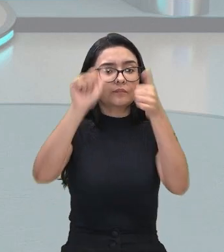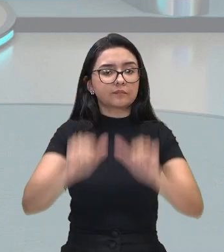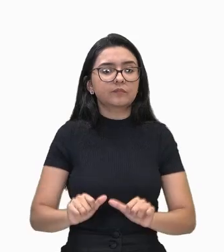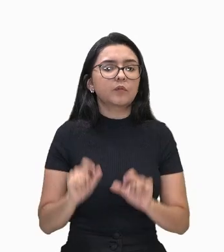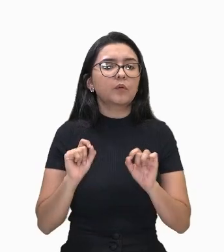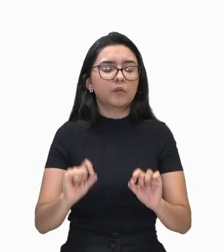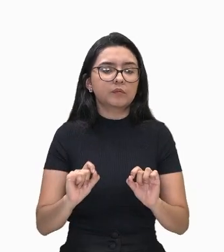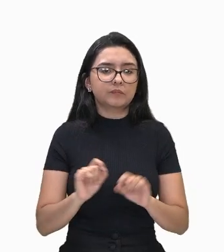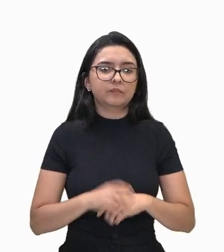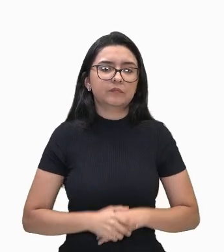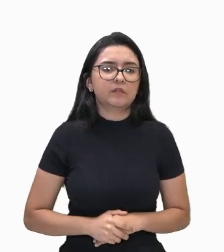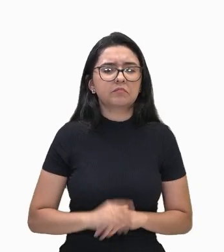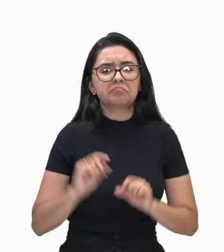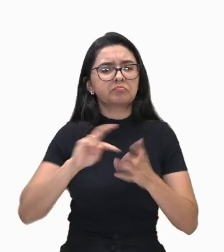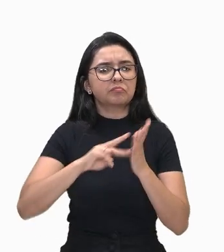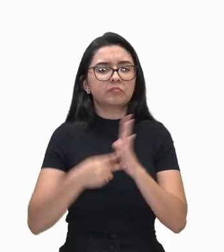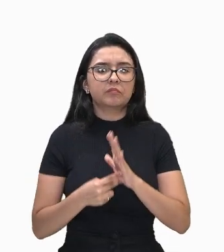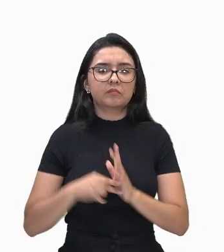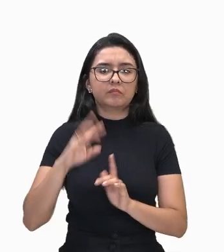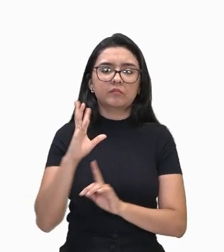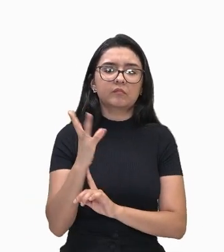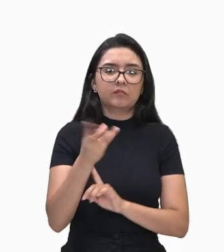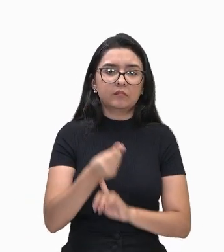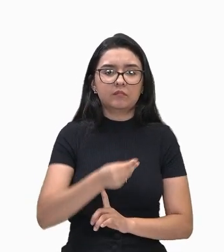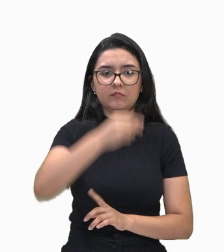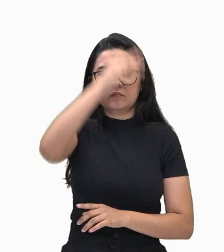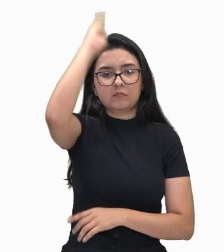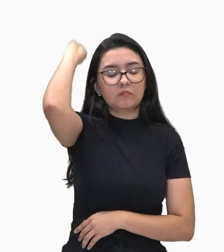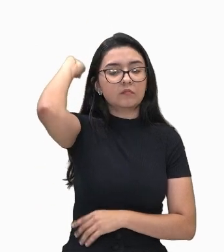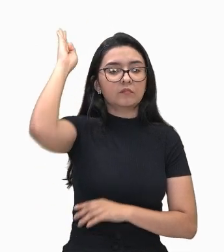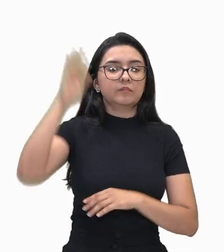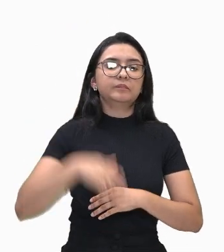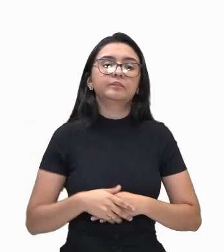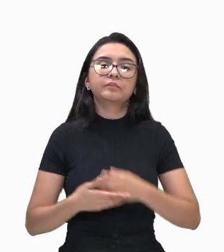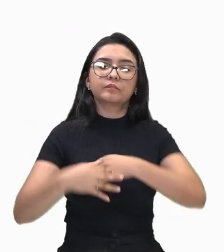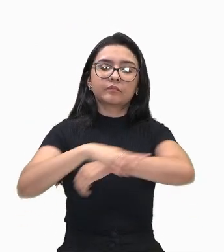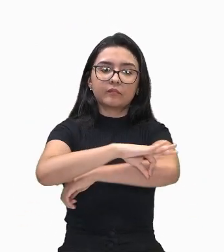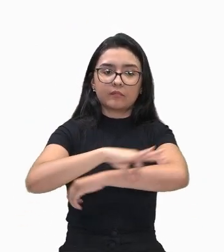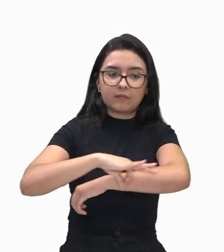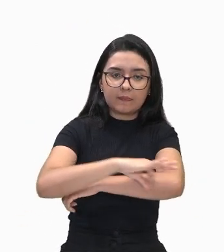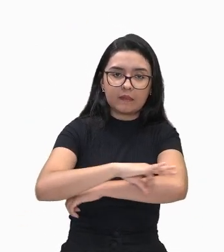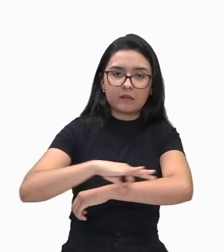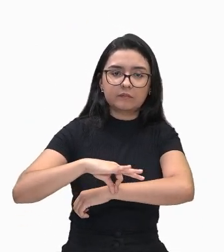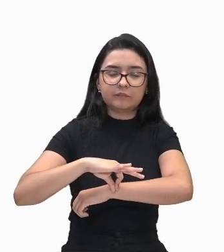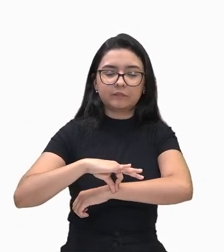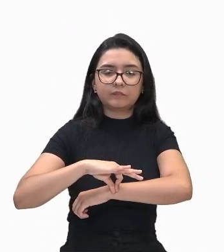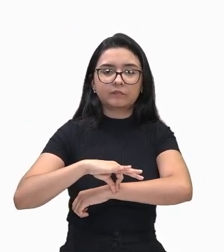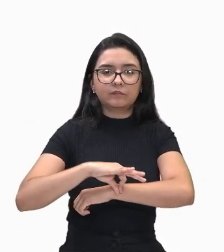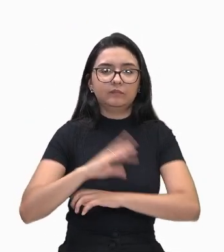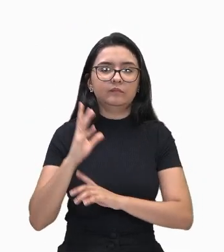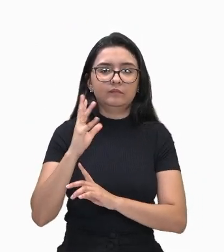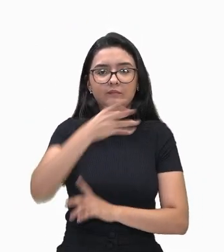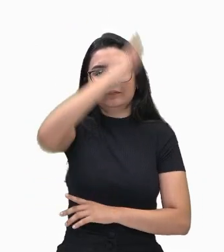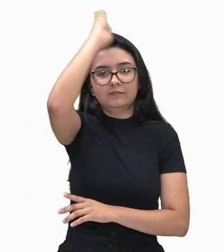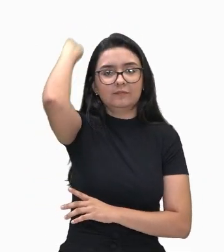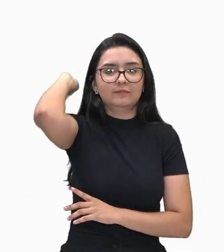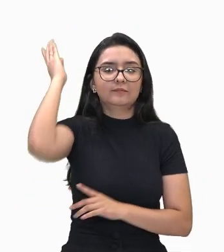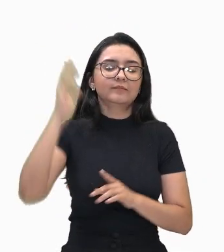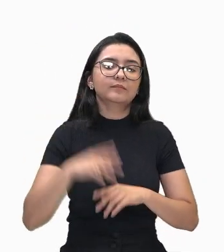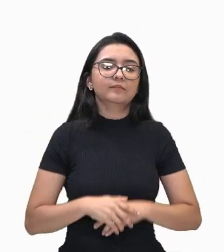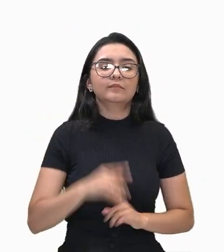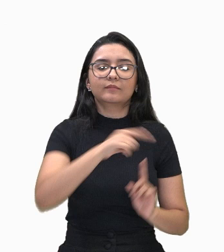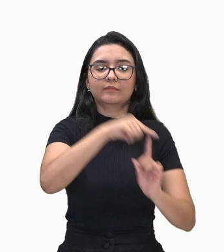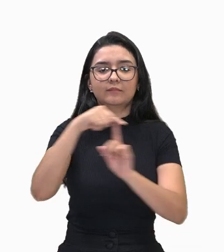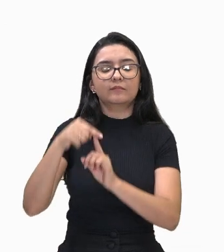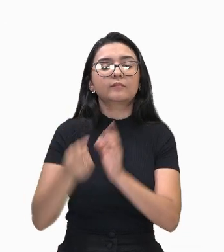que foi a arte românica. Bem, na arquitetura românica, é um estilo arquitetônico